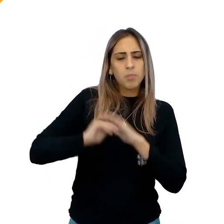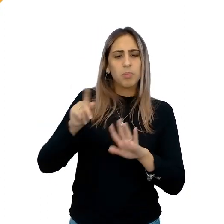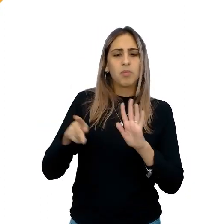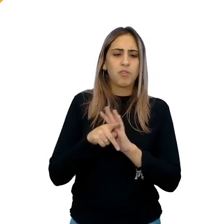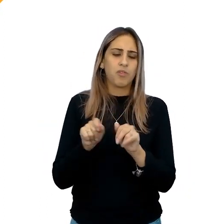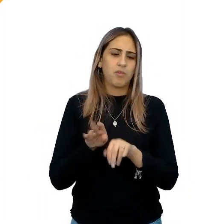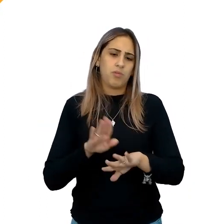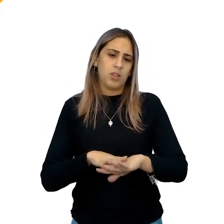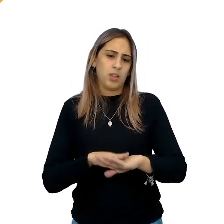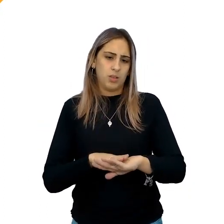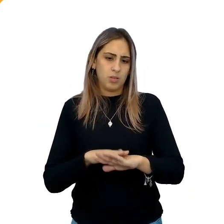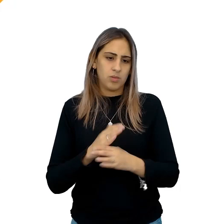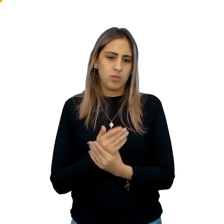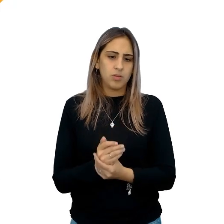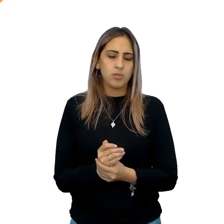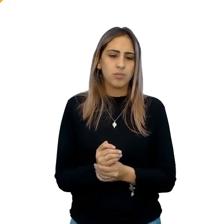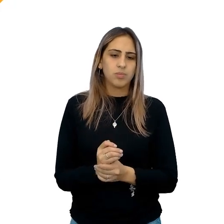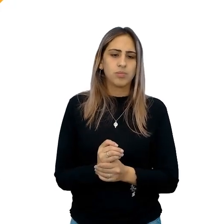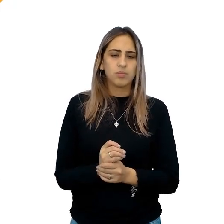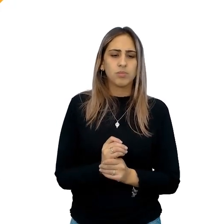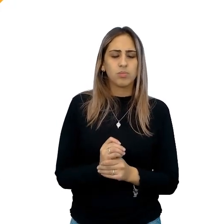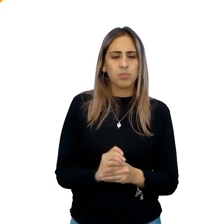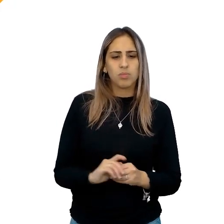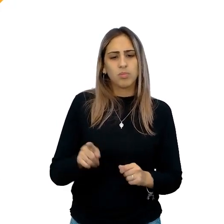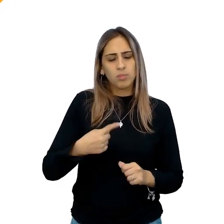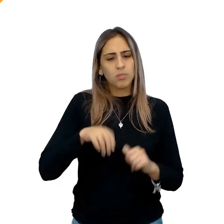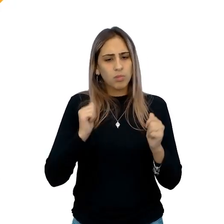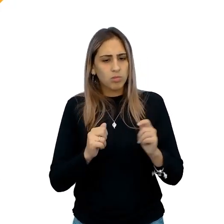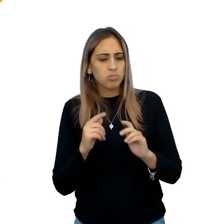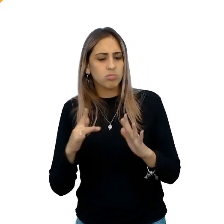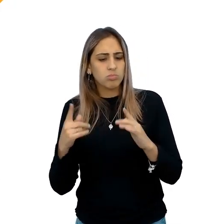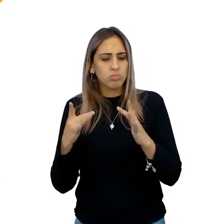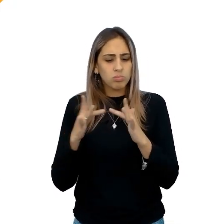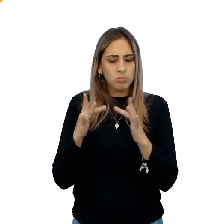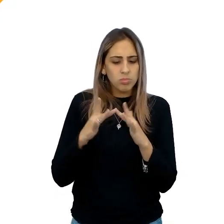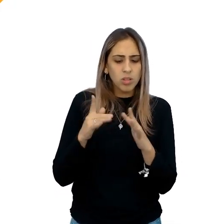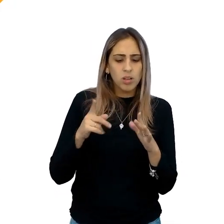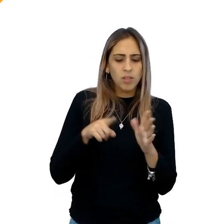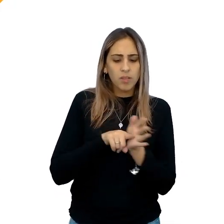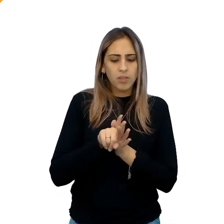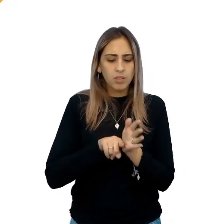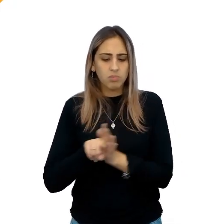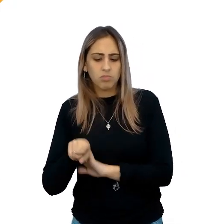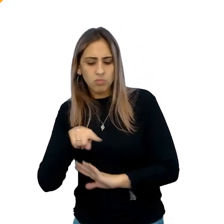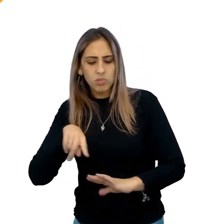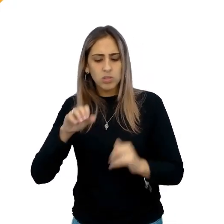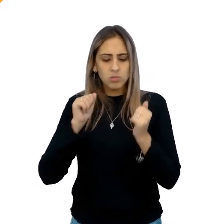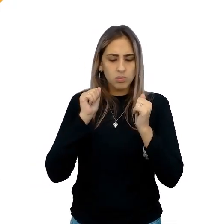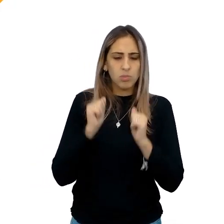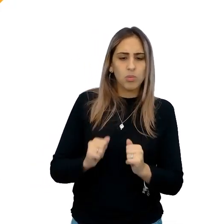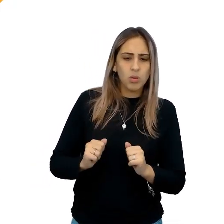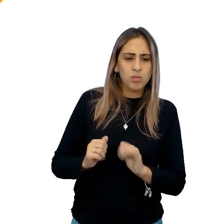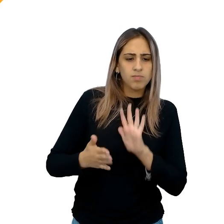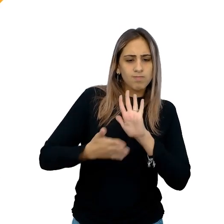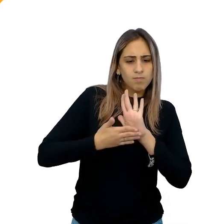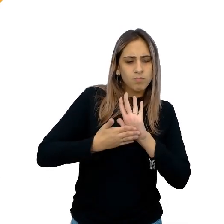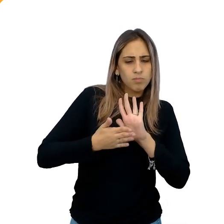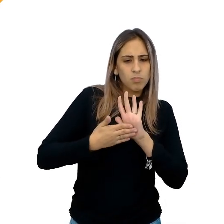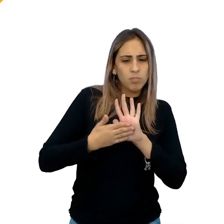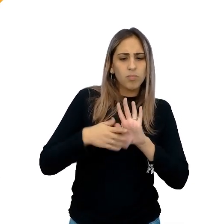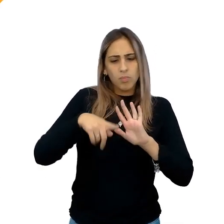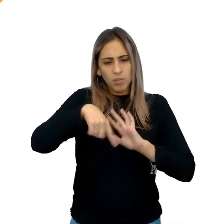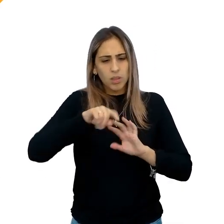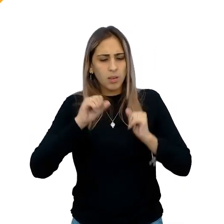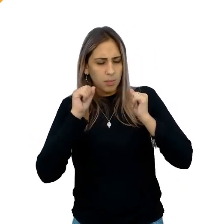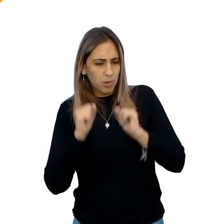tá bem? Por exemplo, né, eles podem, de acordo, dado uma investigação que vocês possam propor para eles, né, eles